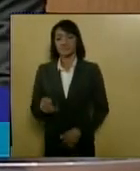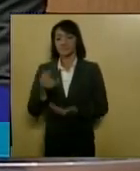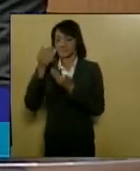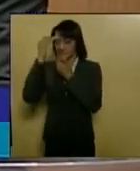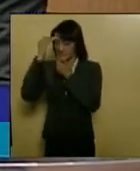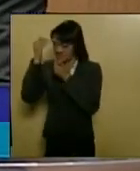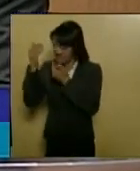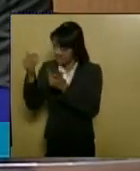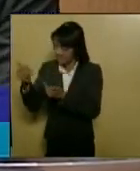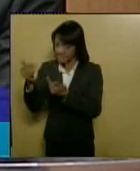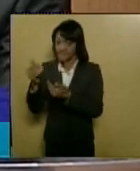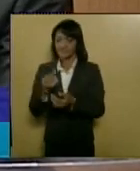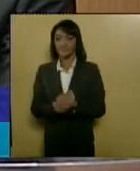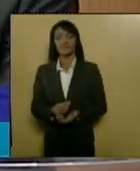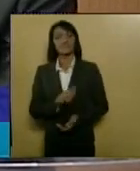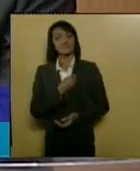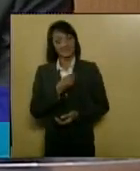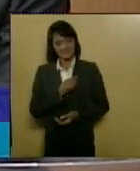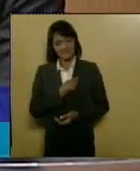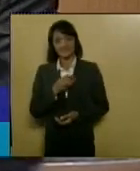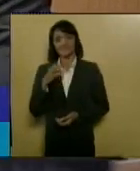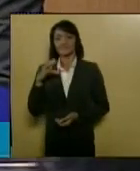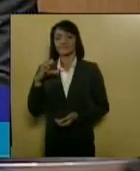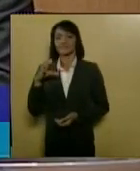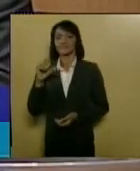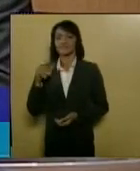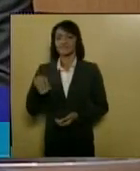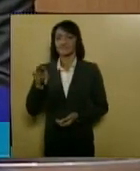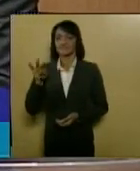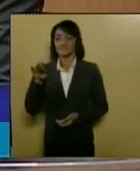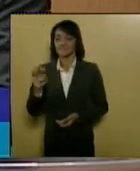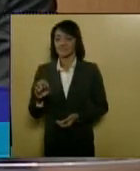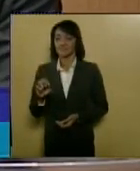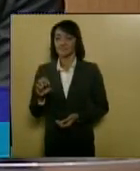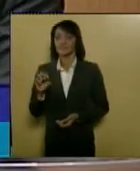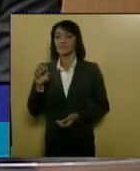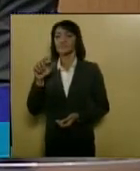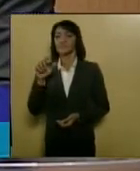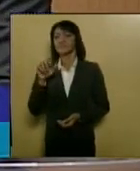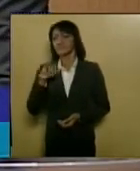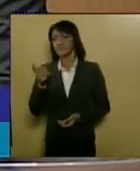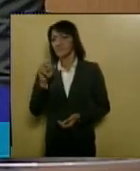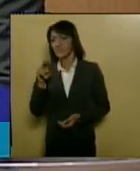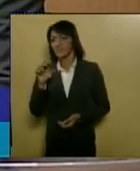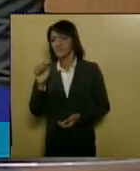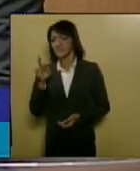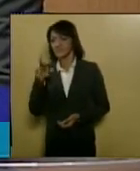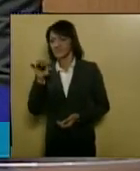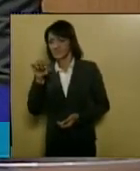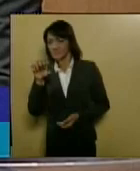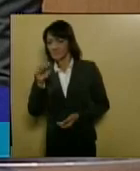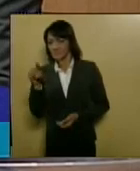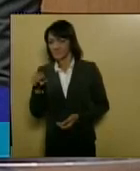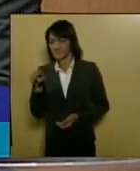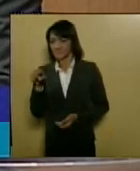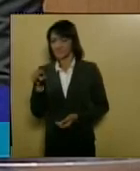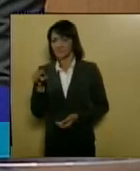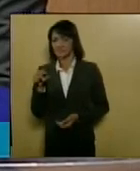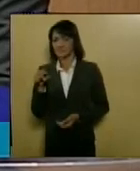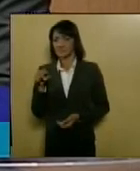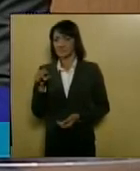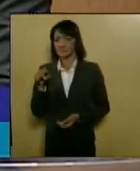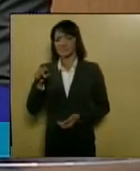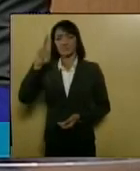agradecer a presença do nosso comandante, general Juarez, nesse momento muito importante e significativo na história